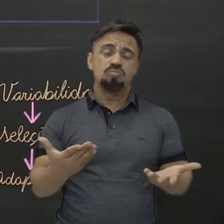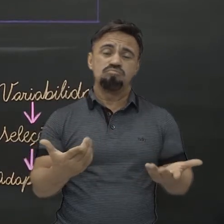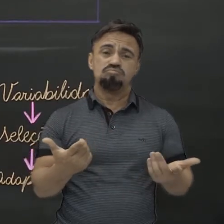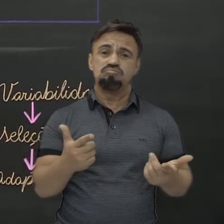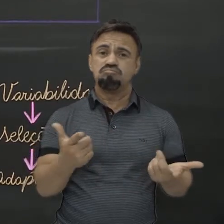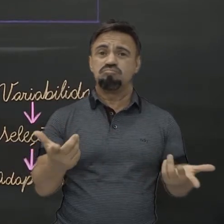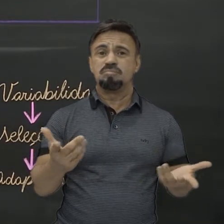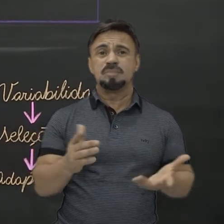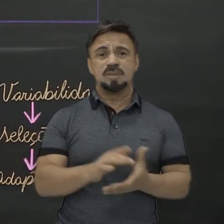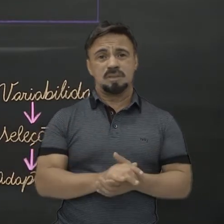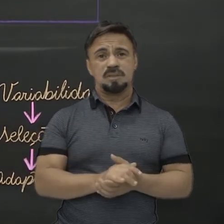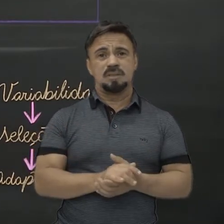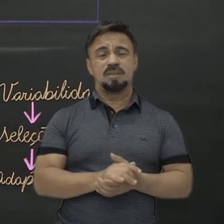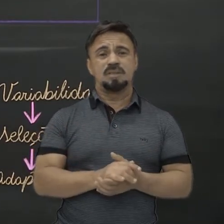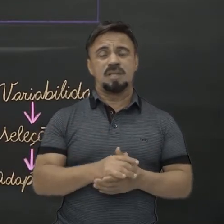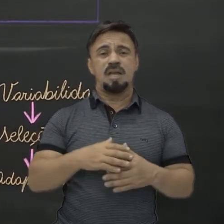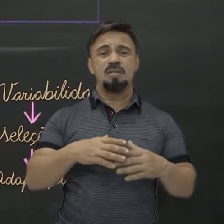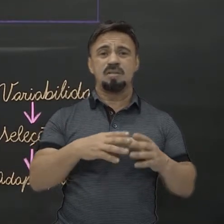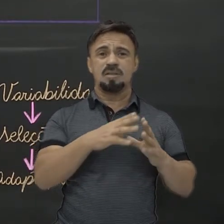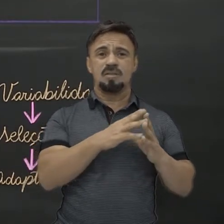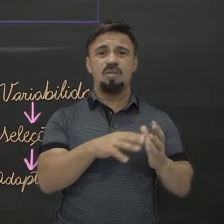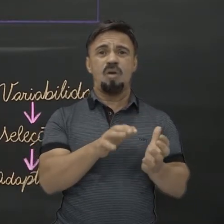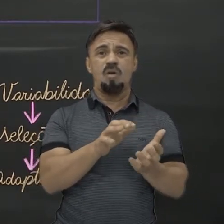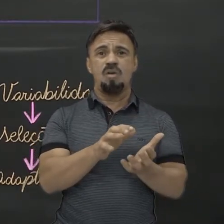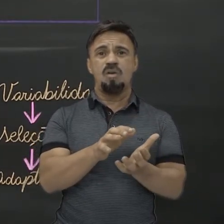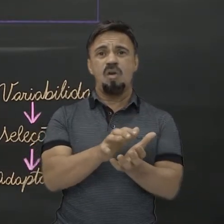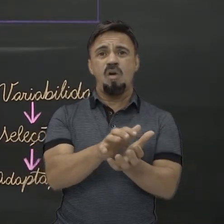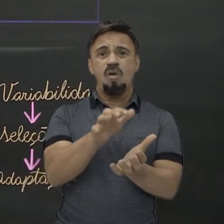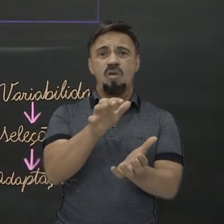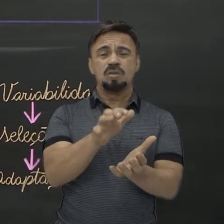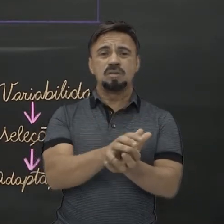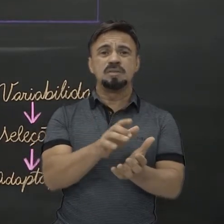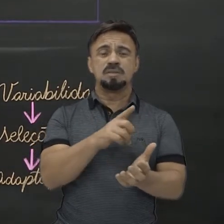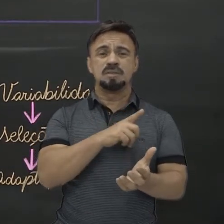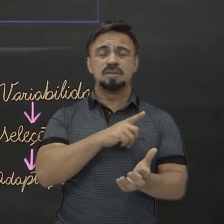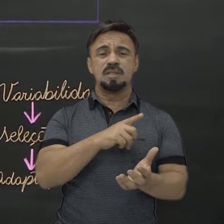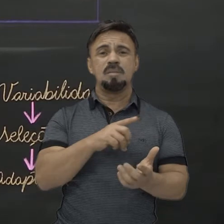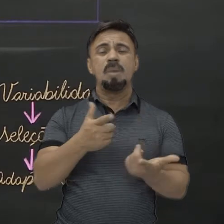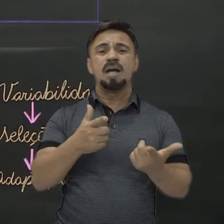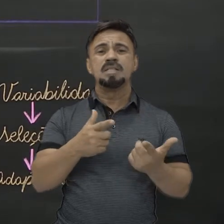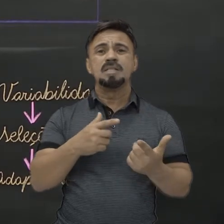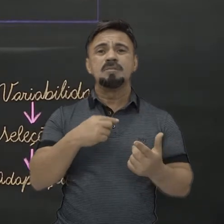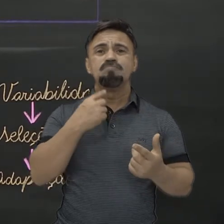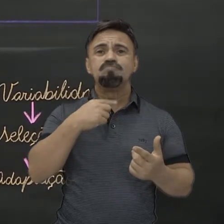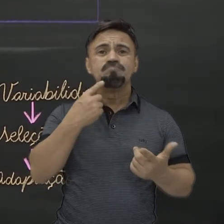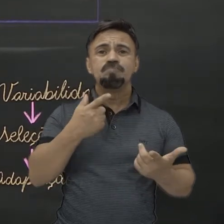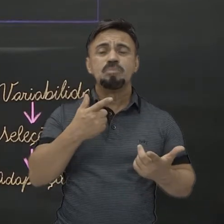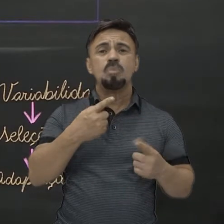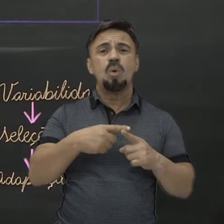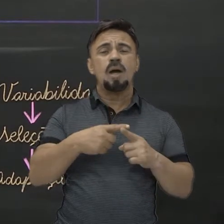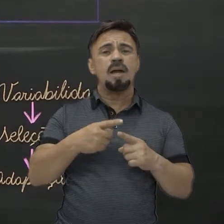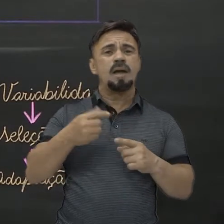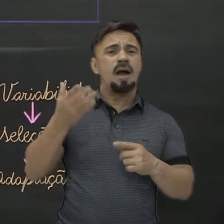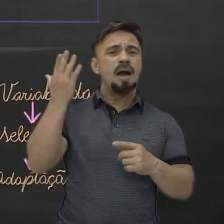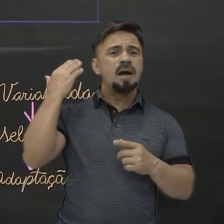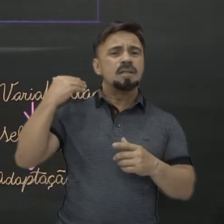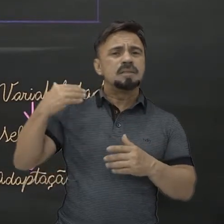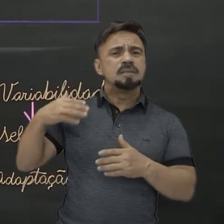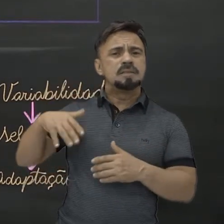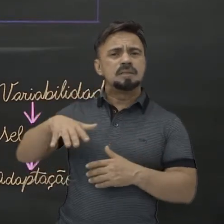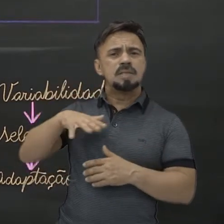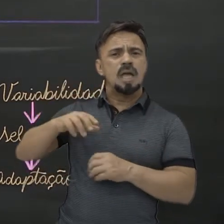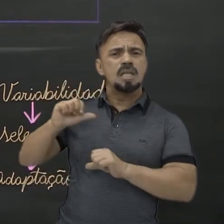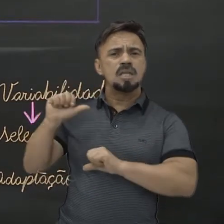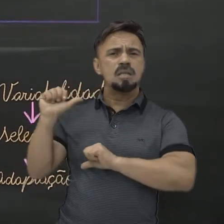crocodilos. E há um fortíssimo parentesco entre eles. Por que não estão? Pelas condições daquele ambiente, das mudanças que aquele